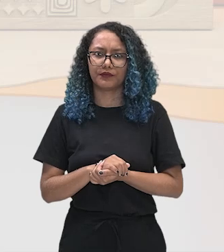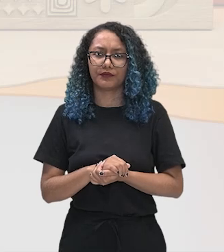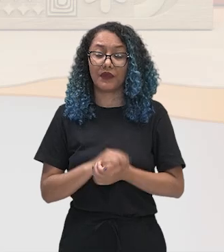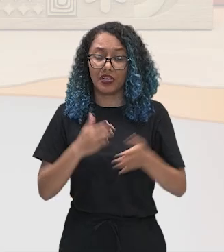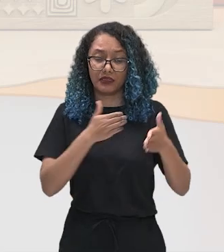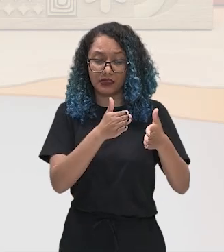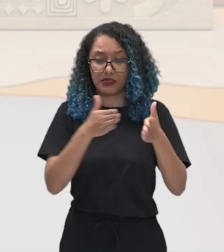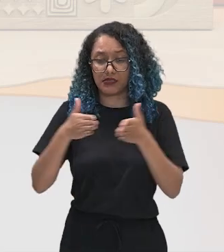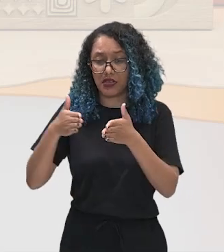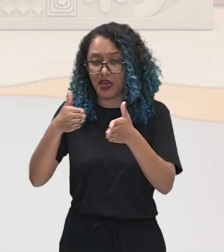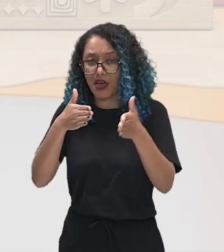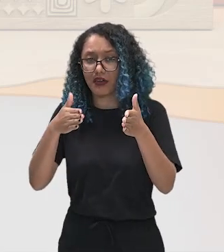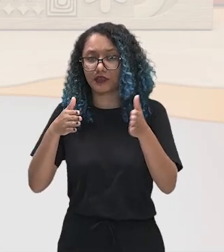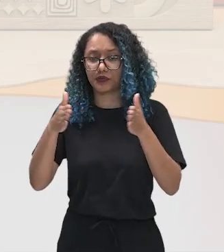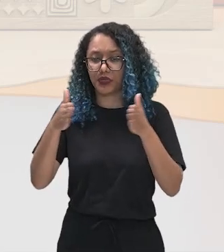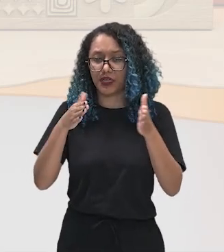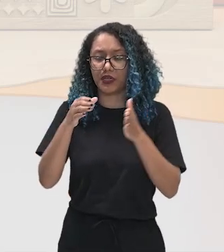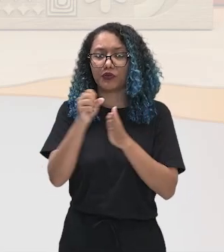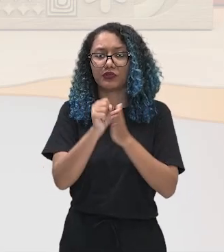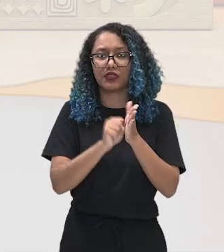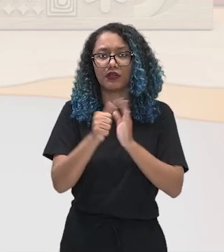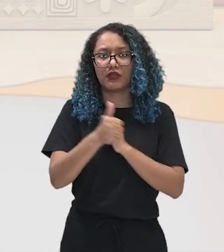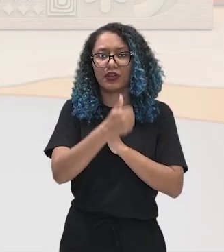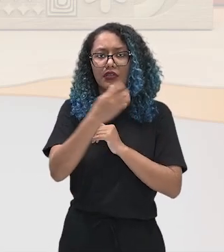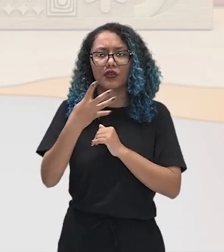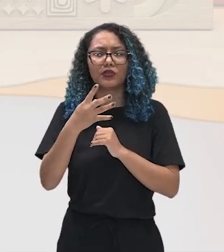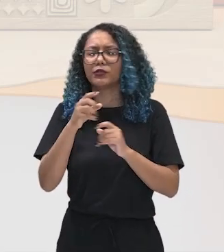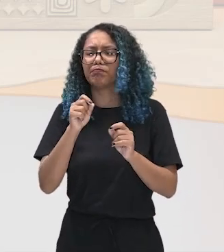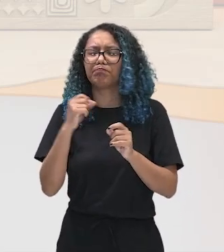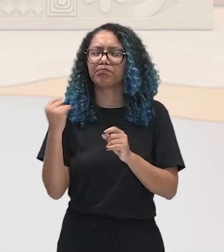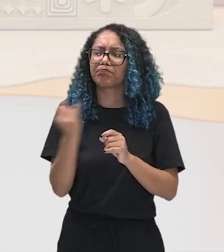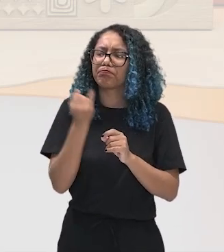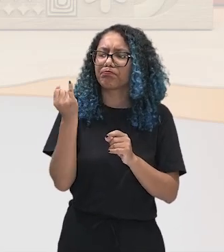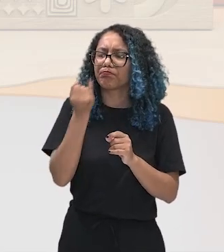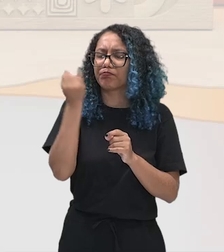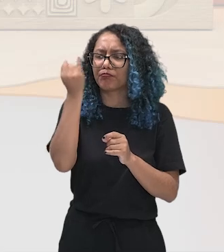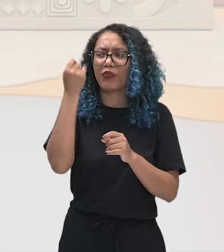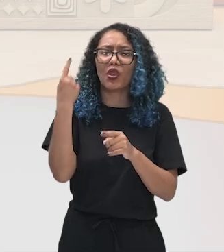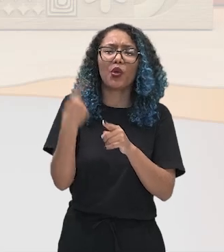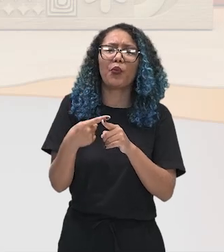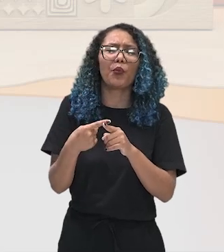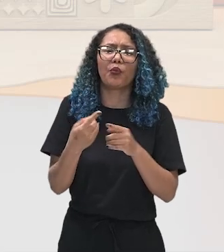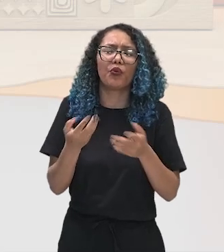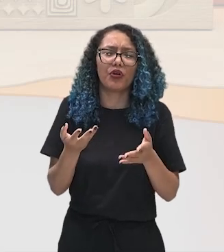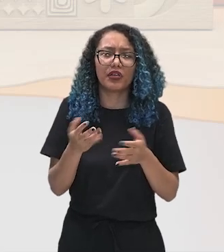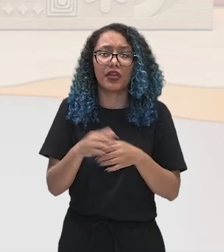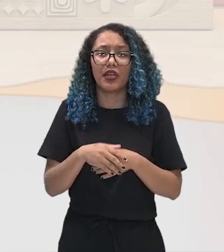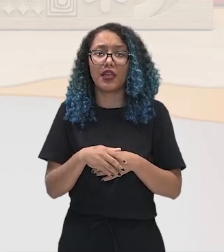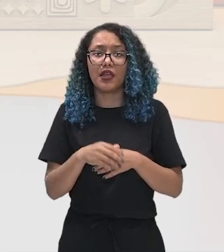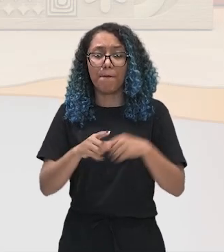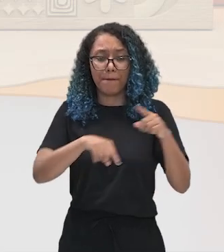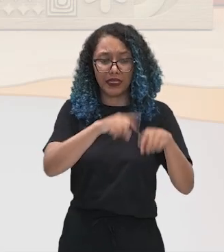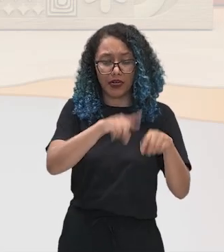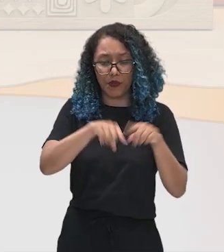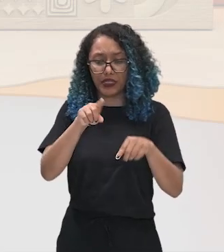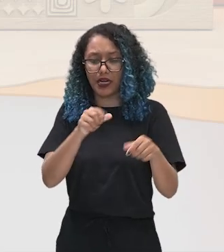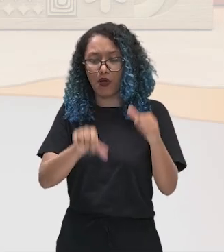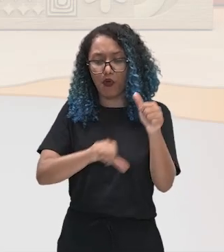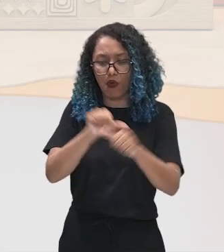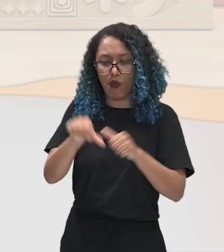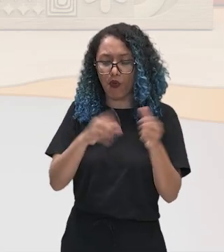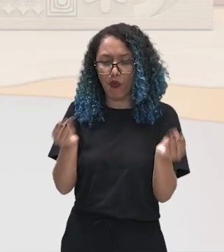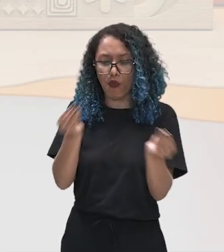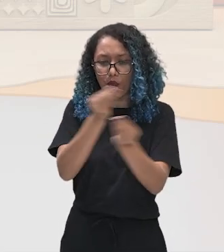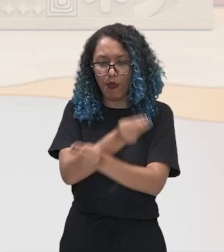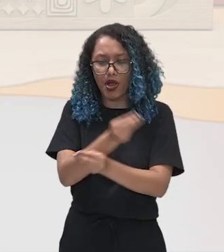XIV foram muito importantes porque facilitaram a troca de mercadorias e ideias entre